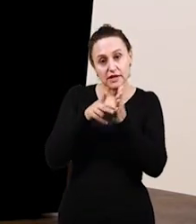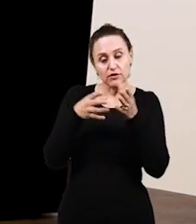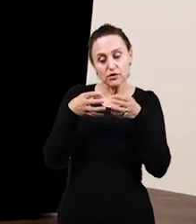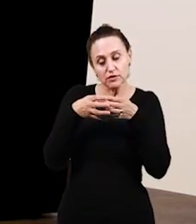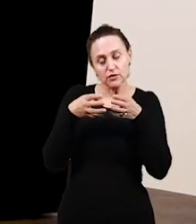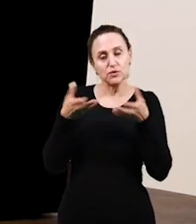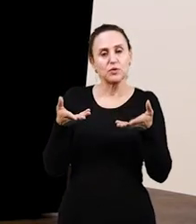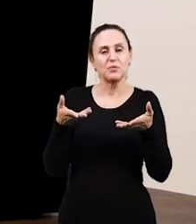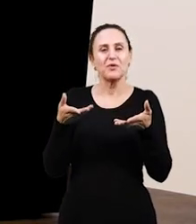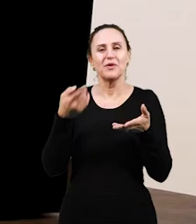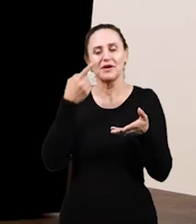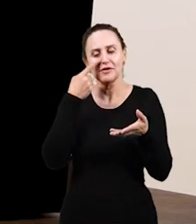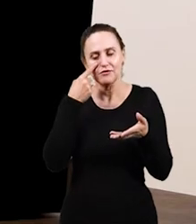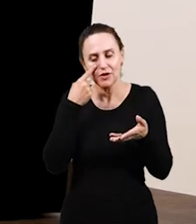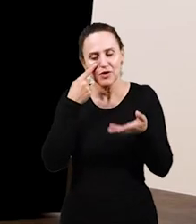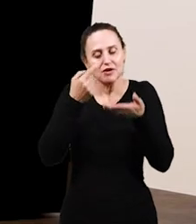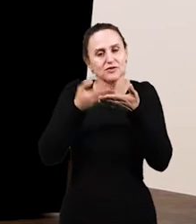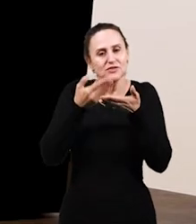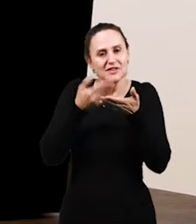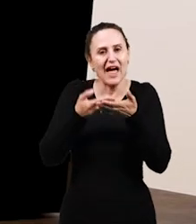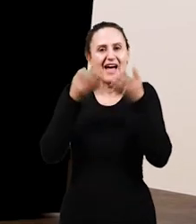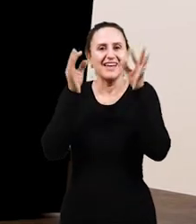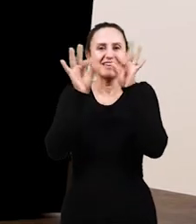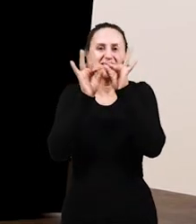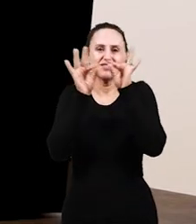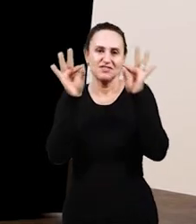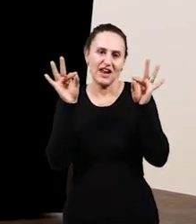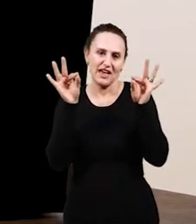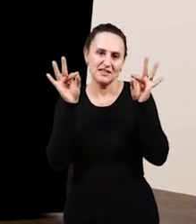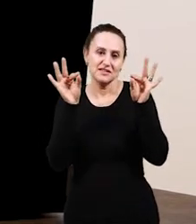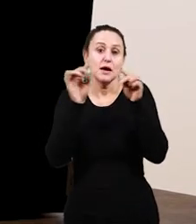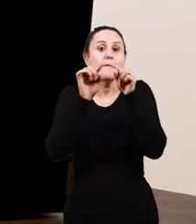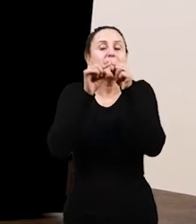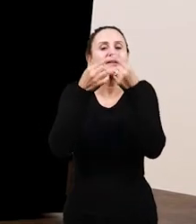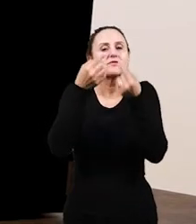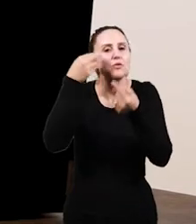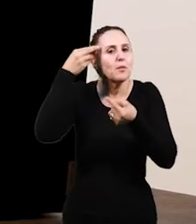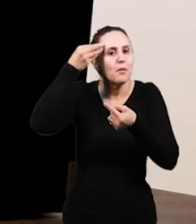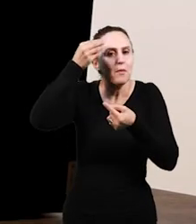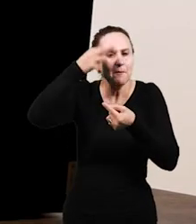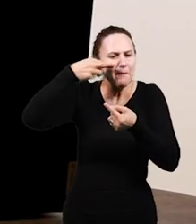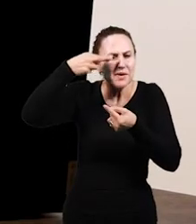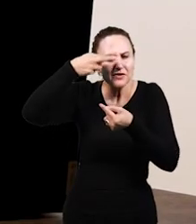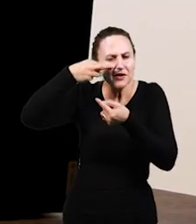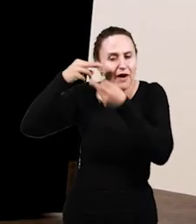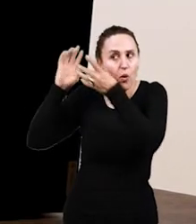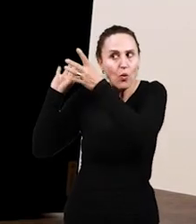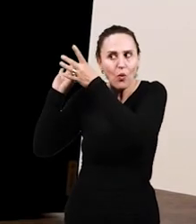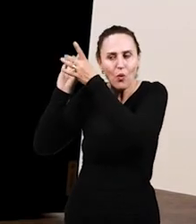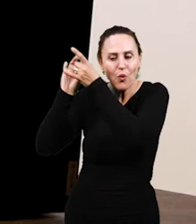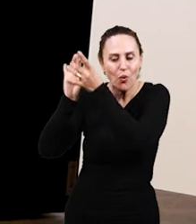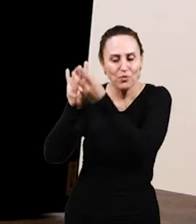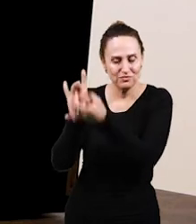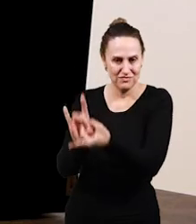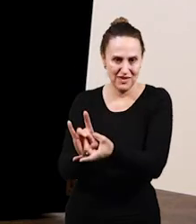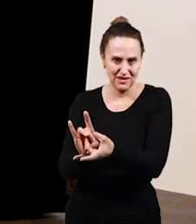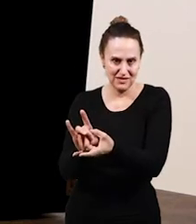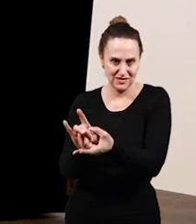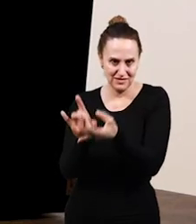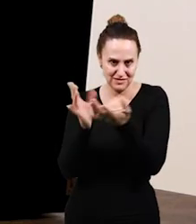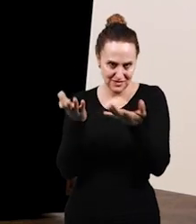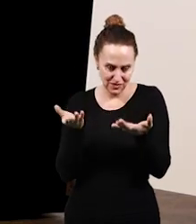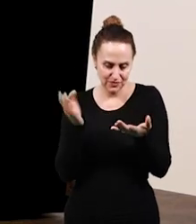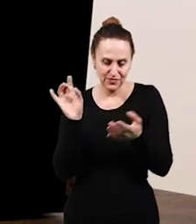dedicar as mesmas frases desde que no contexto em que elas foram utilizadas e quando a gente fala